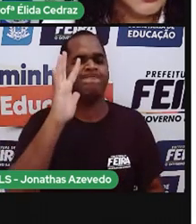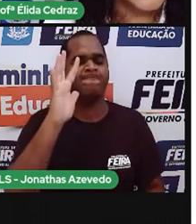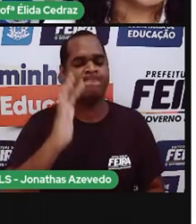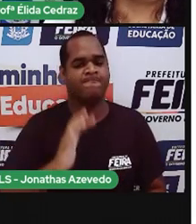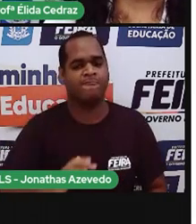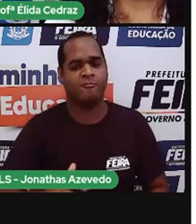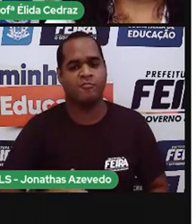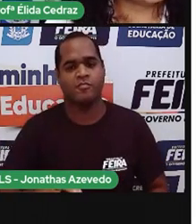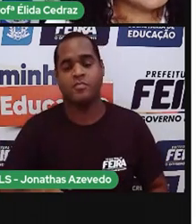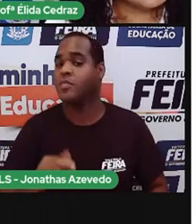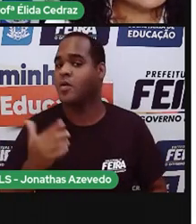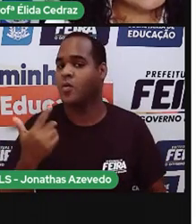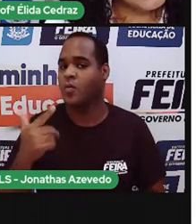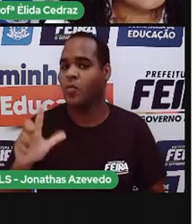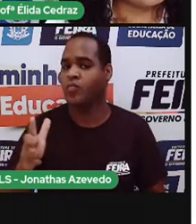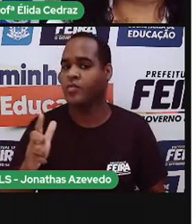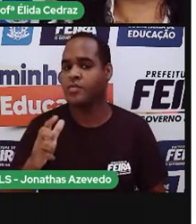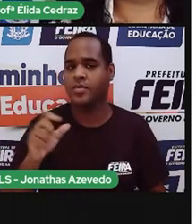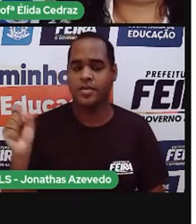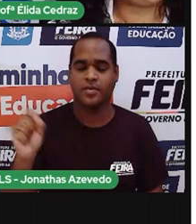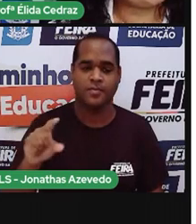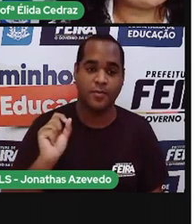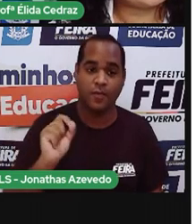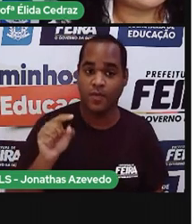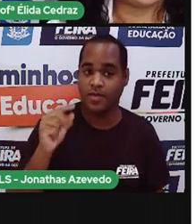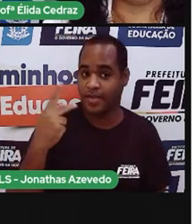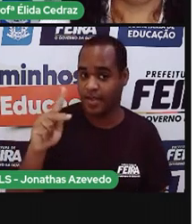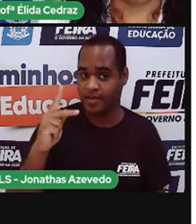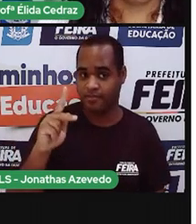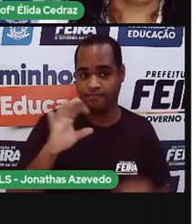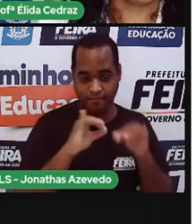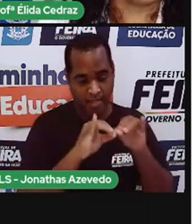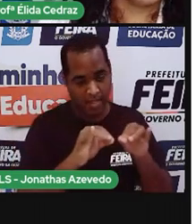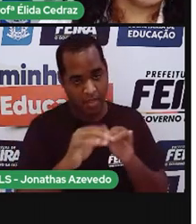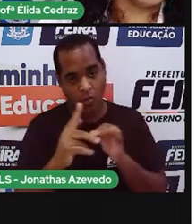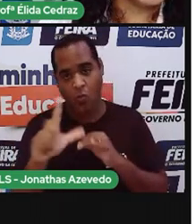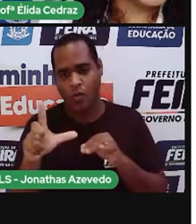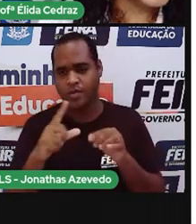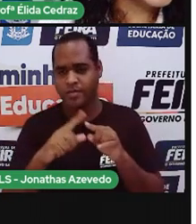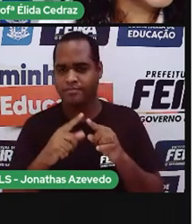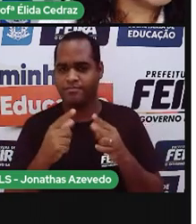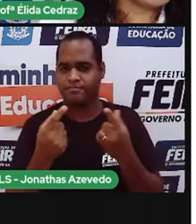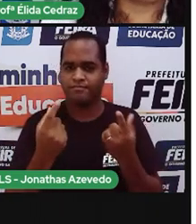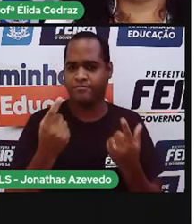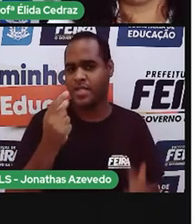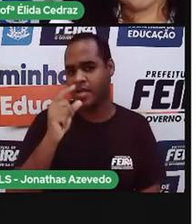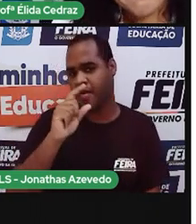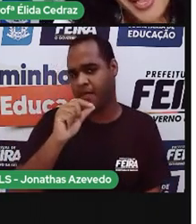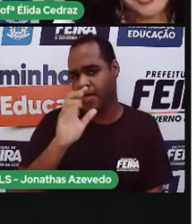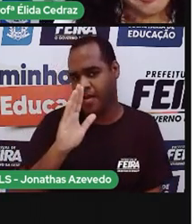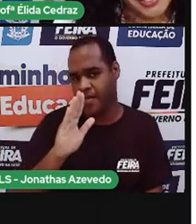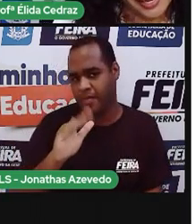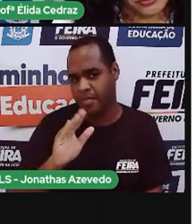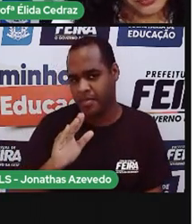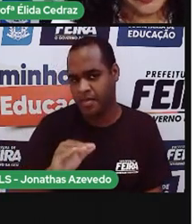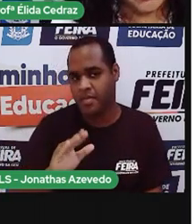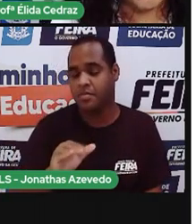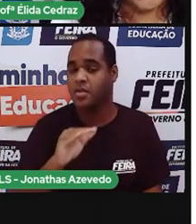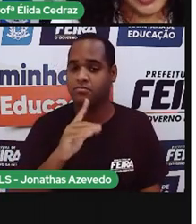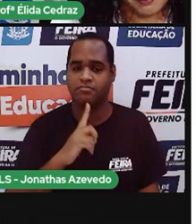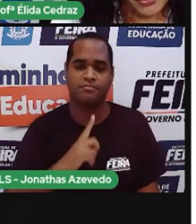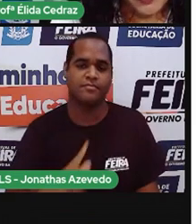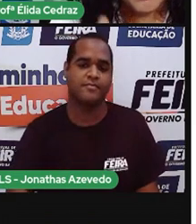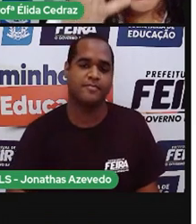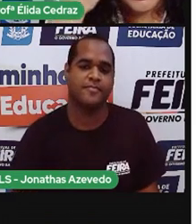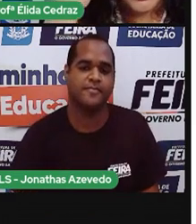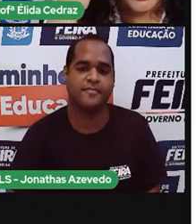caros, e de azul o nome do mercado com que tinha o preço mais barato.